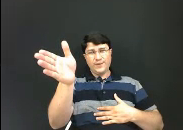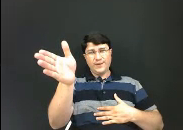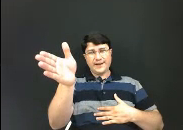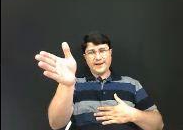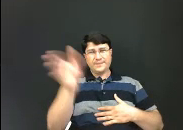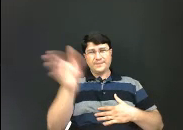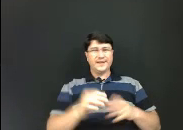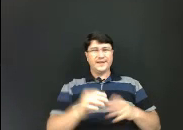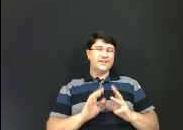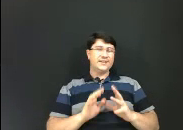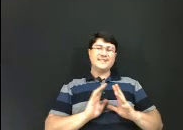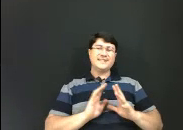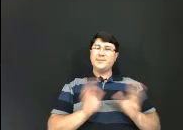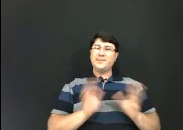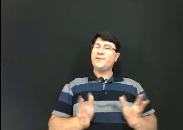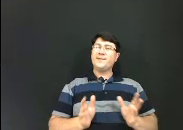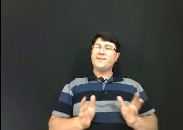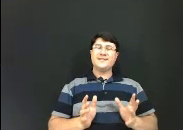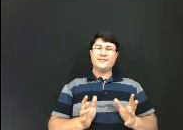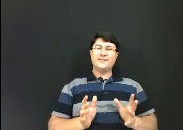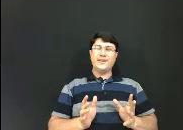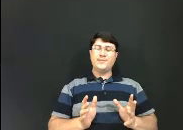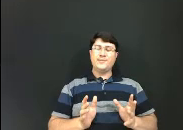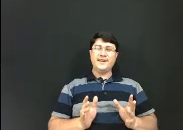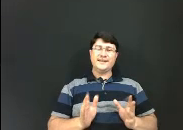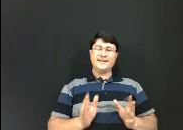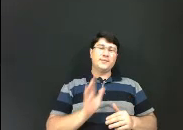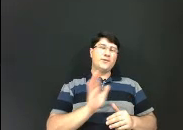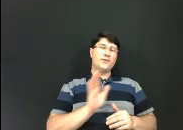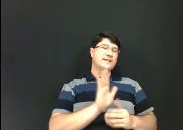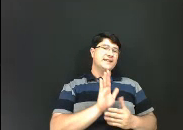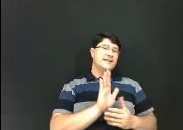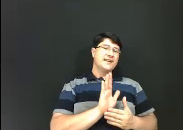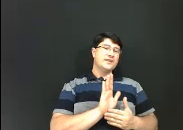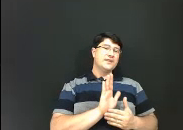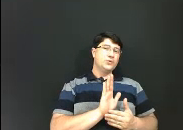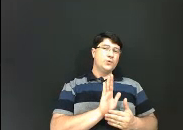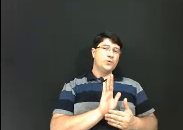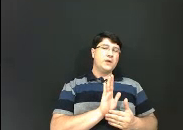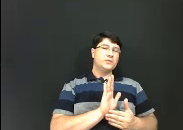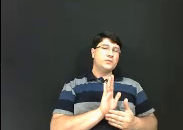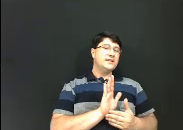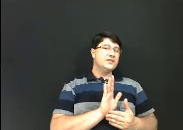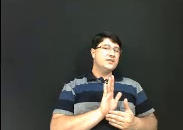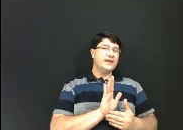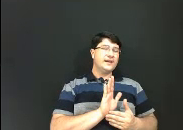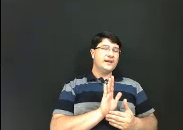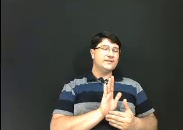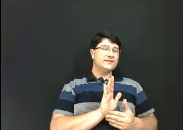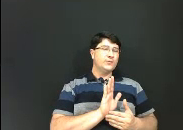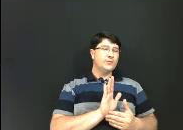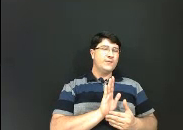algum outro lugar. Então, o verbo ir sempre começa no local do início do